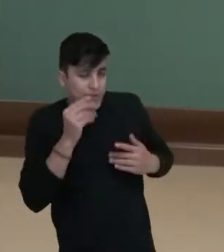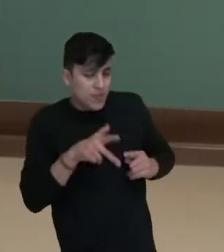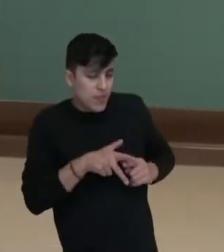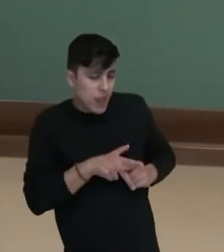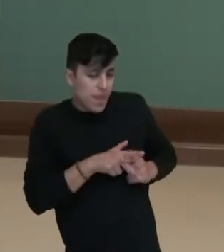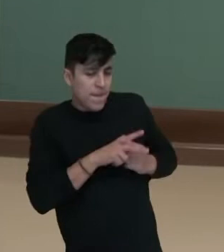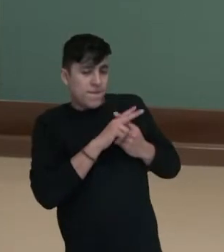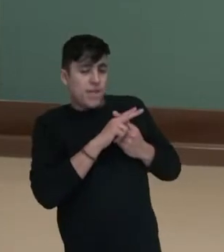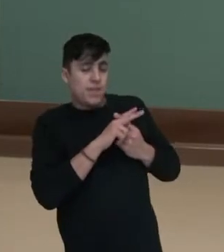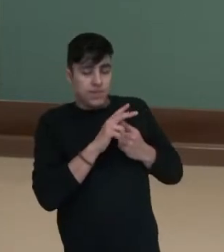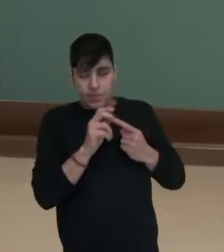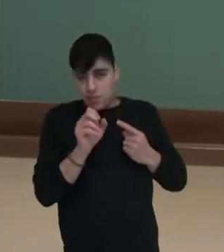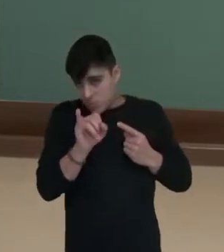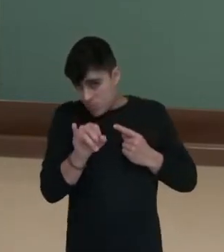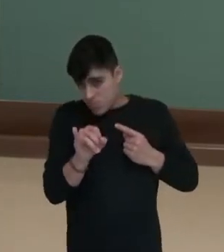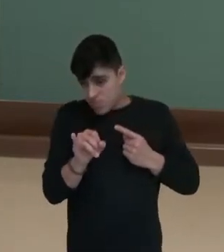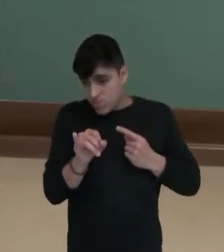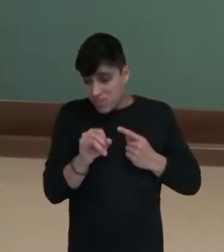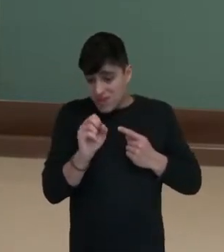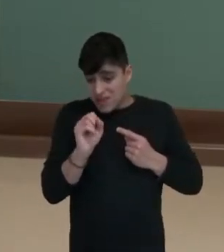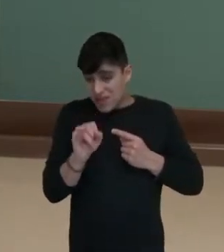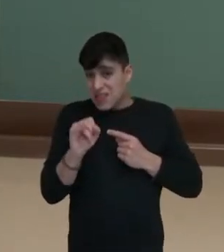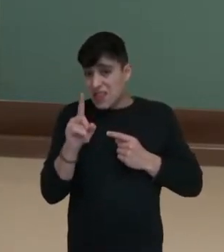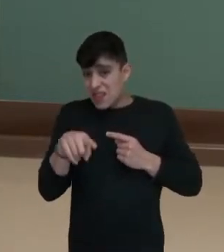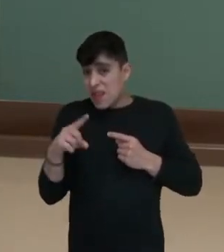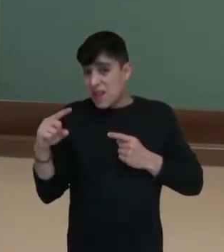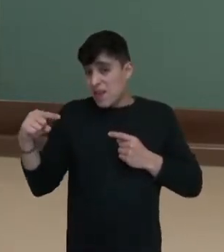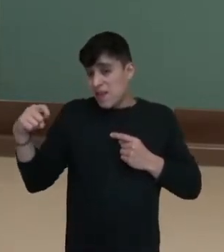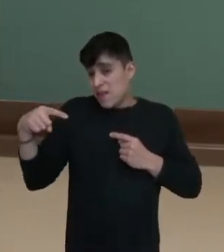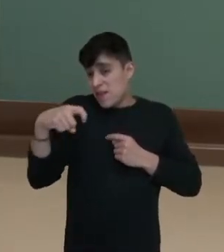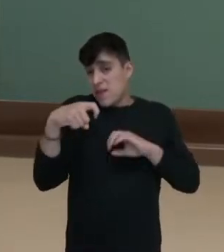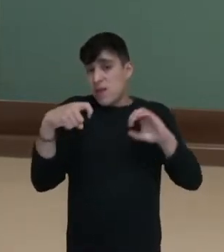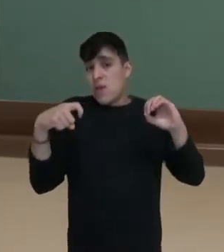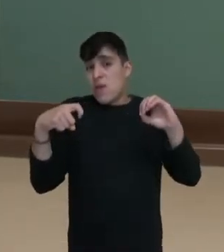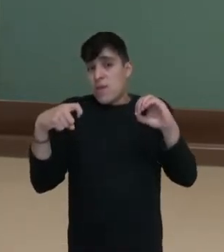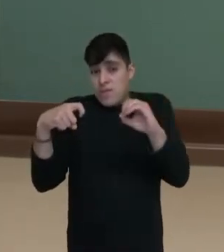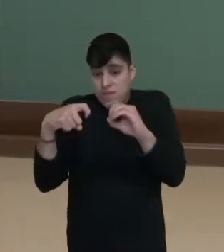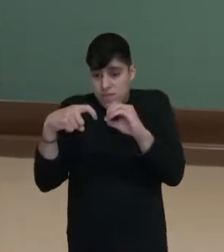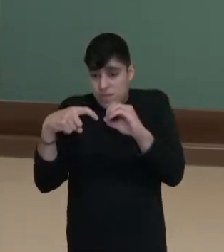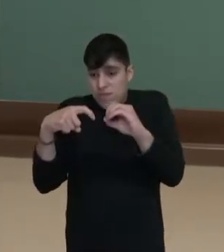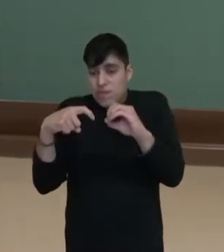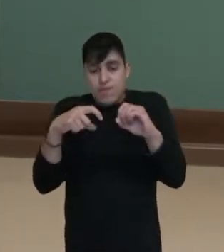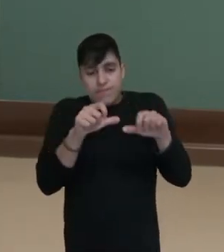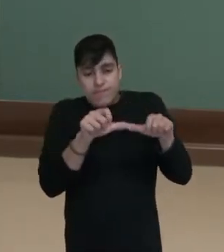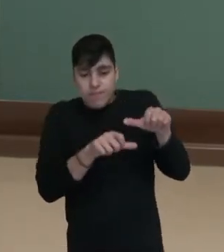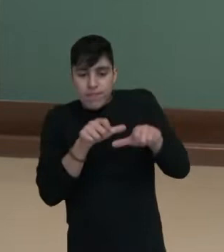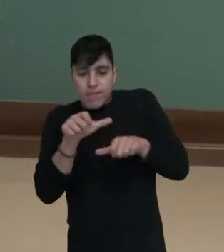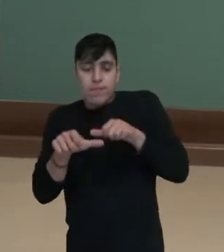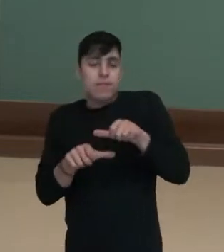eliminar. Agora, se for uma alteração lá nos gametas masculinos e femininos, pode ocorrer